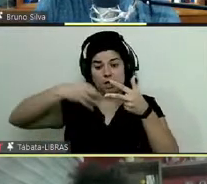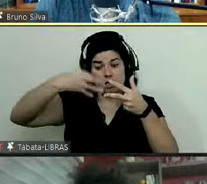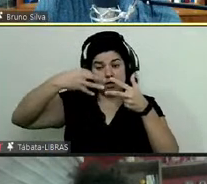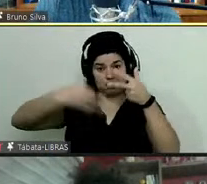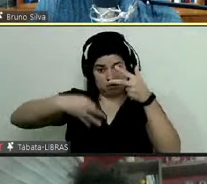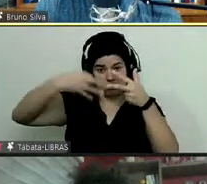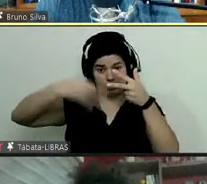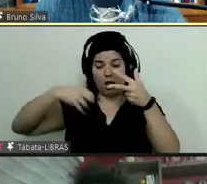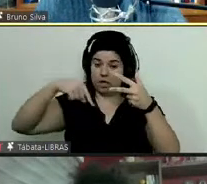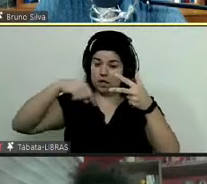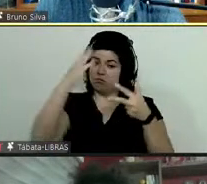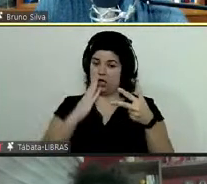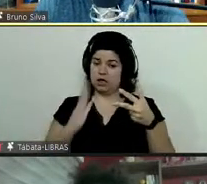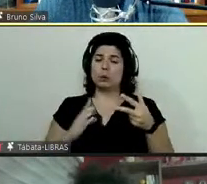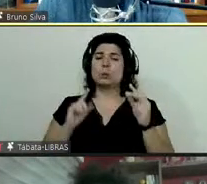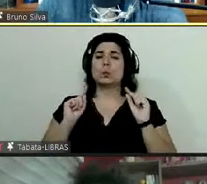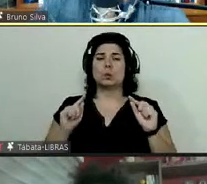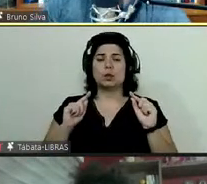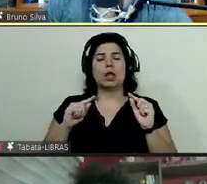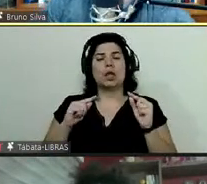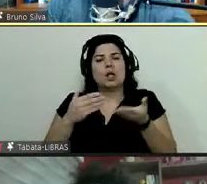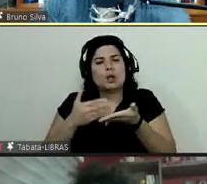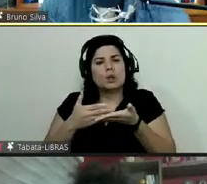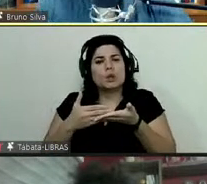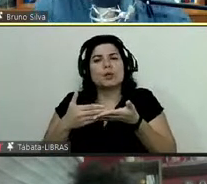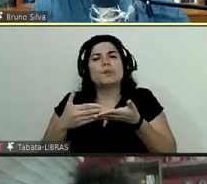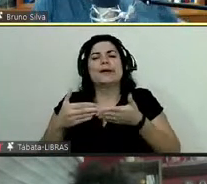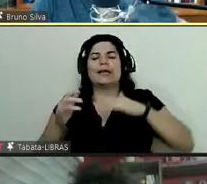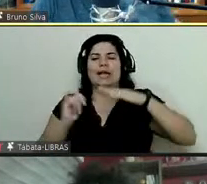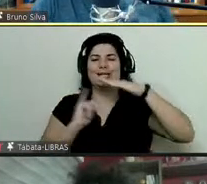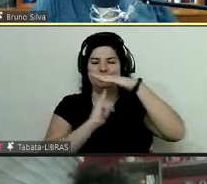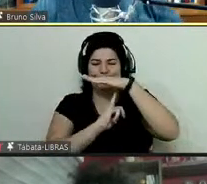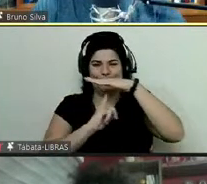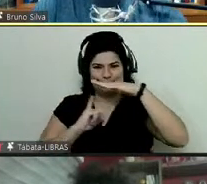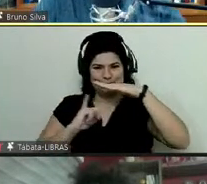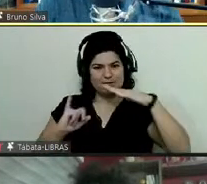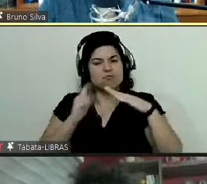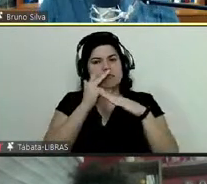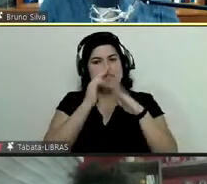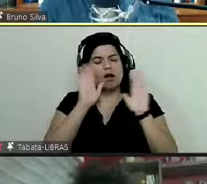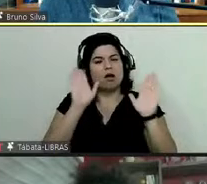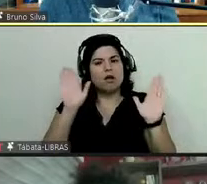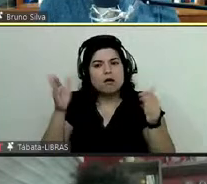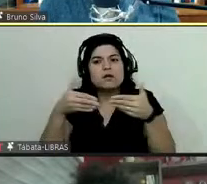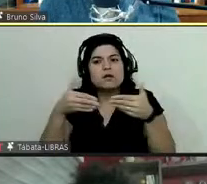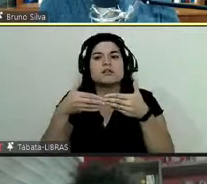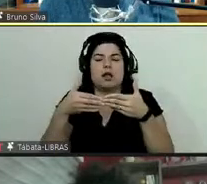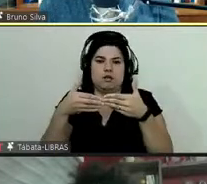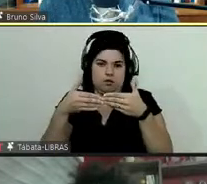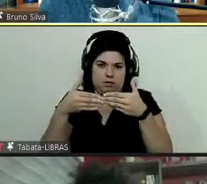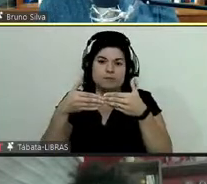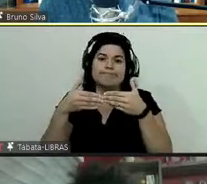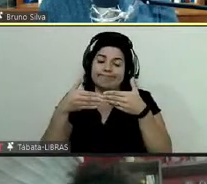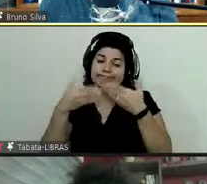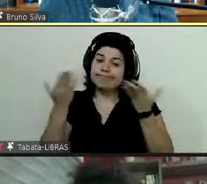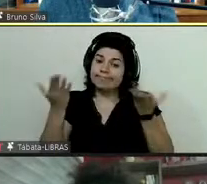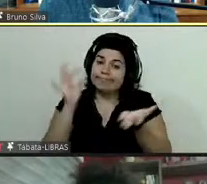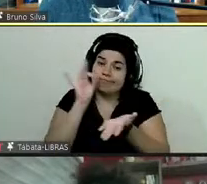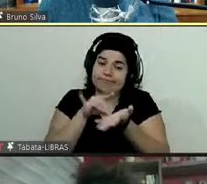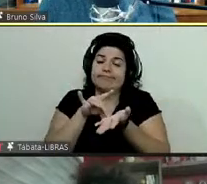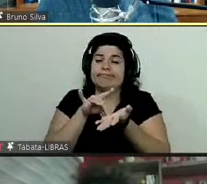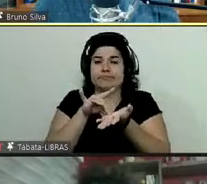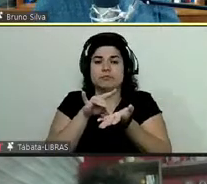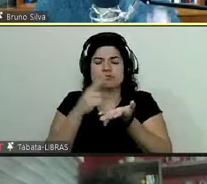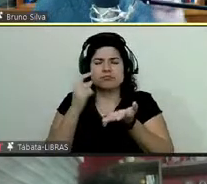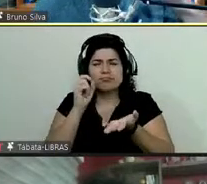que ele historicamente foi se formando como uma instituição também muito fechada né Vamos pensar assim Acho que a grande realidade